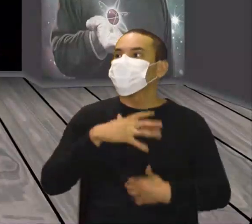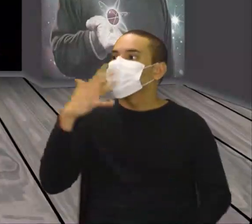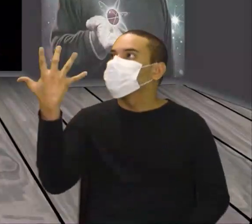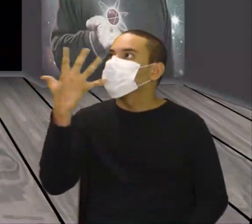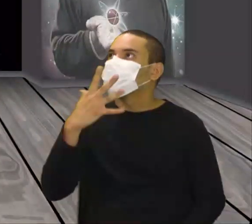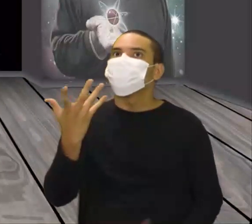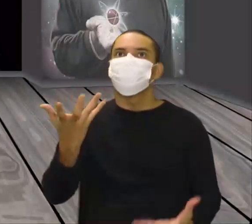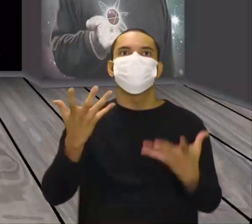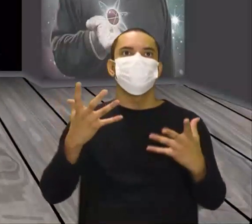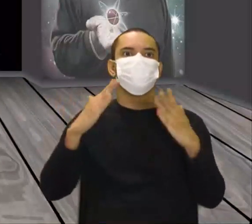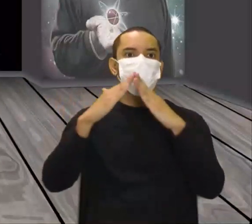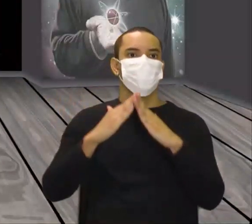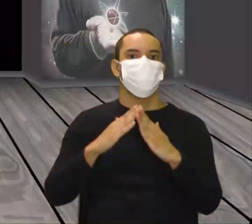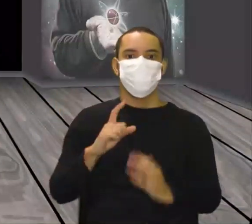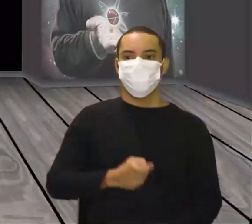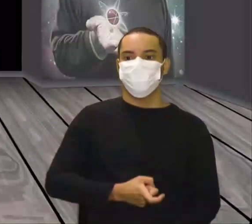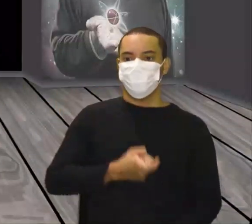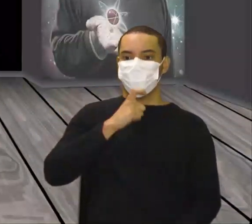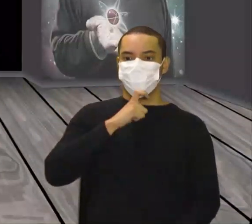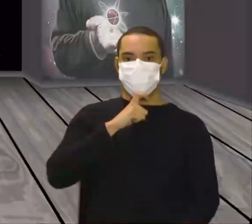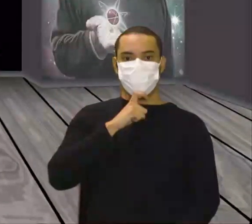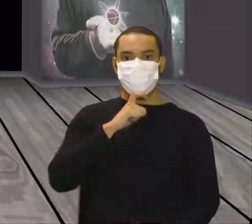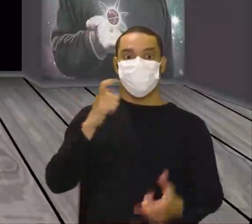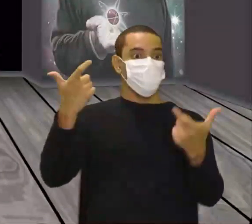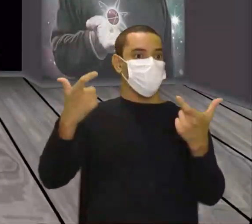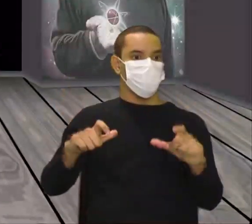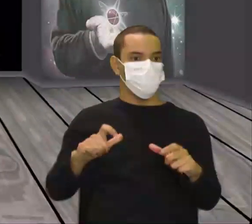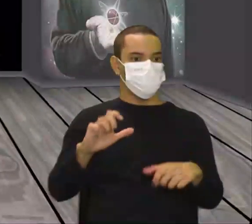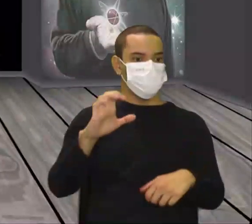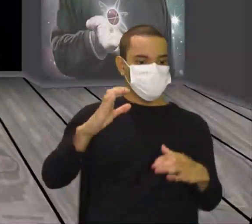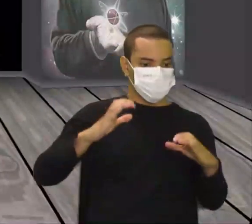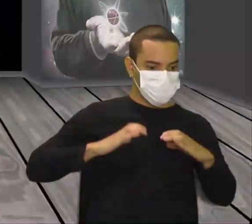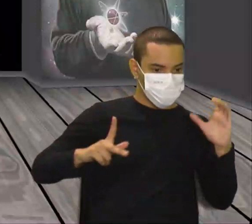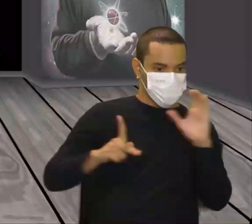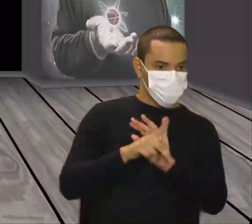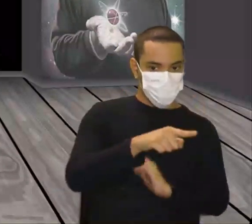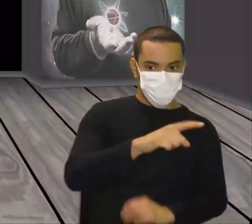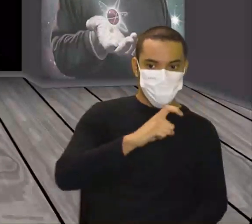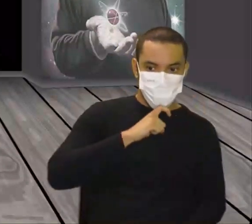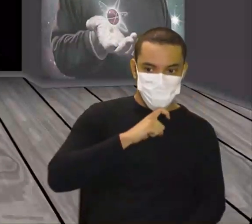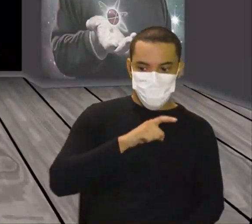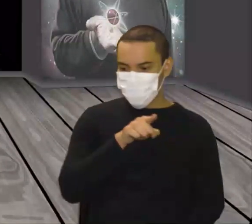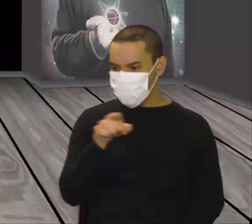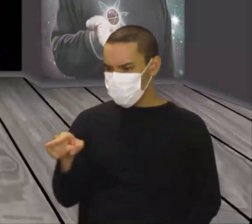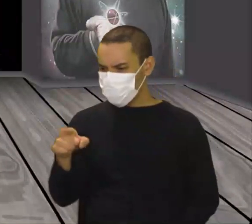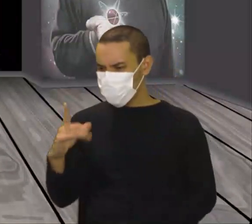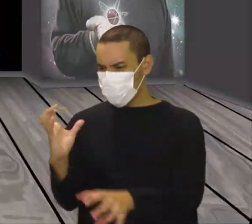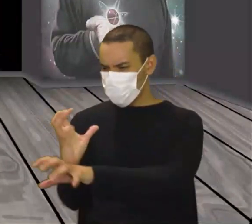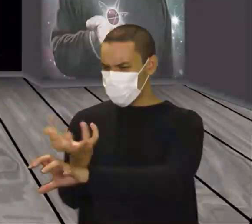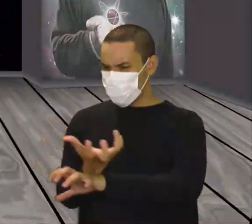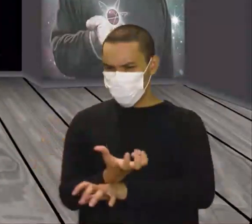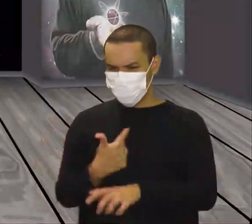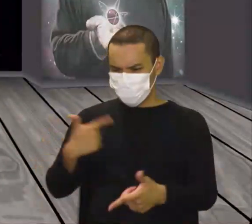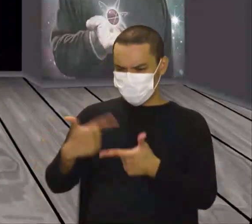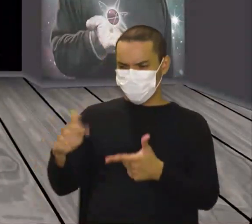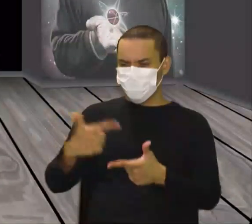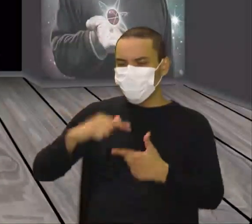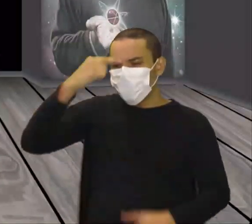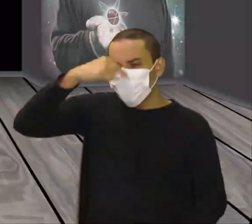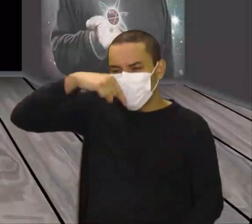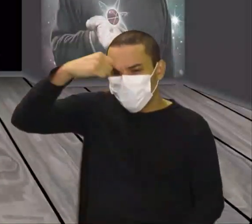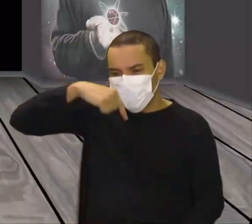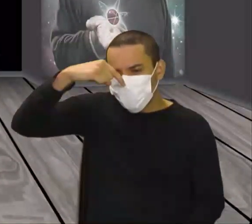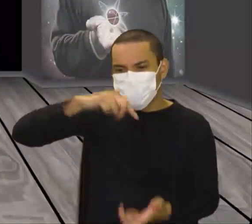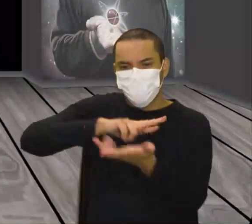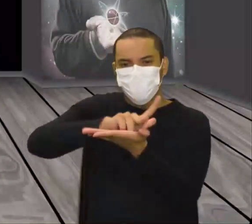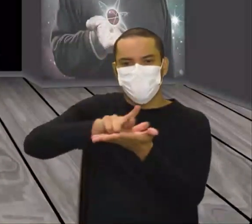de morar num local mais frio. Para onde eu vou? Vou para determinada cidade. Ah, tal local é muito seco, eu tenho muito problema de rinite,